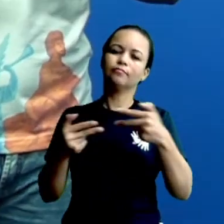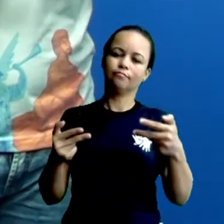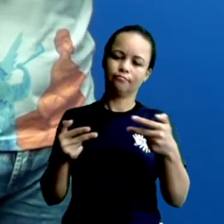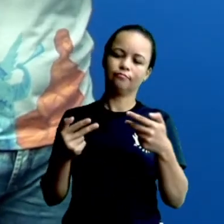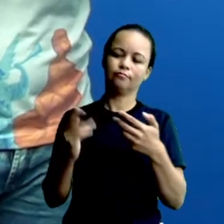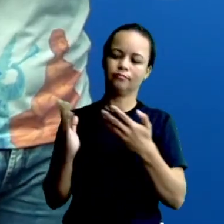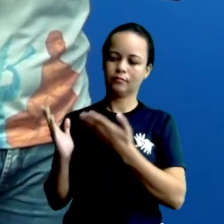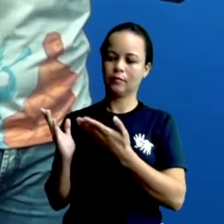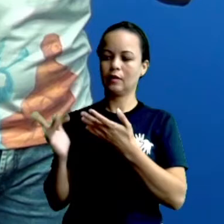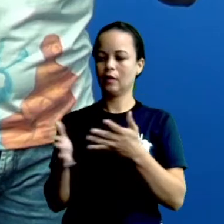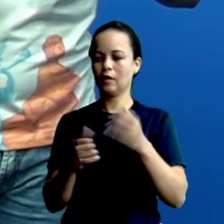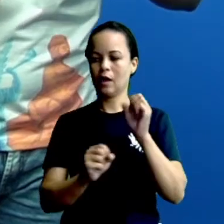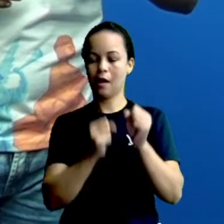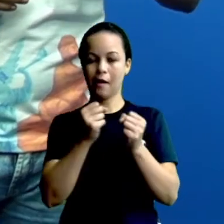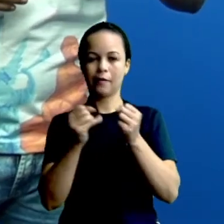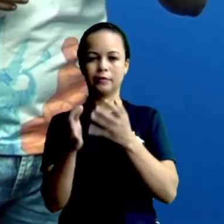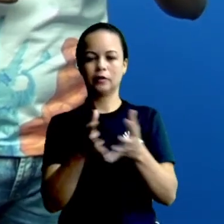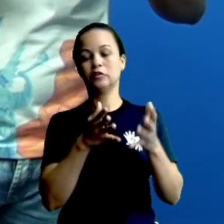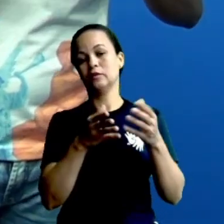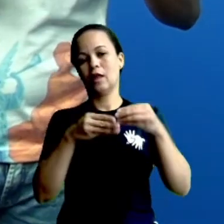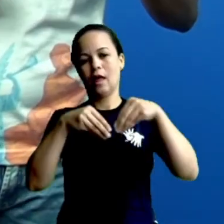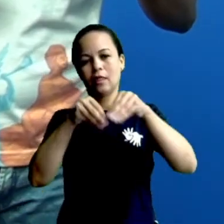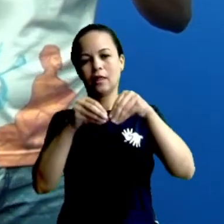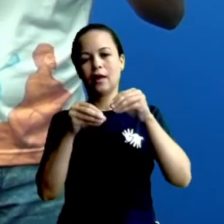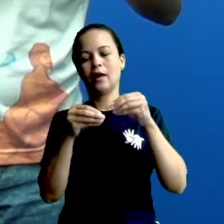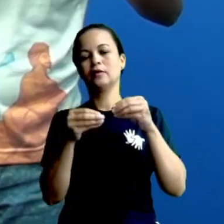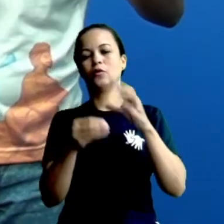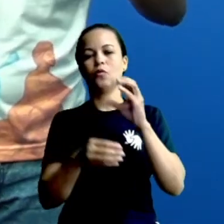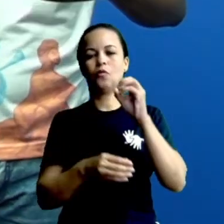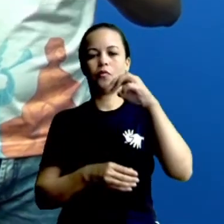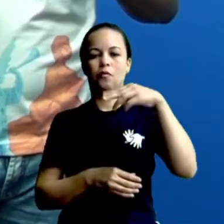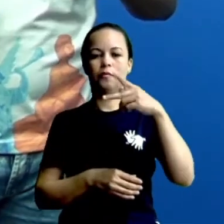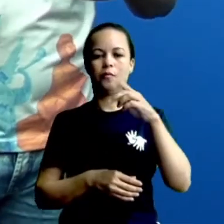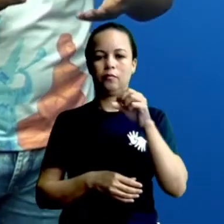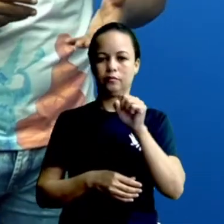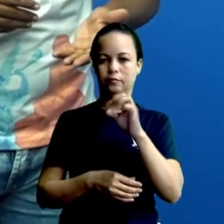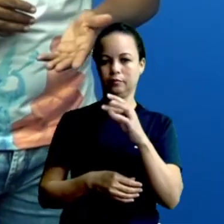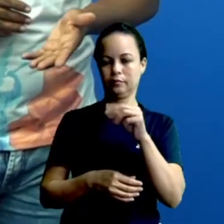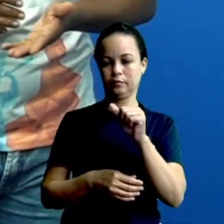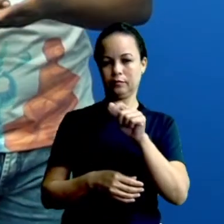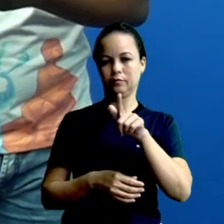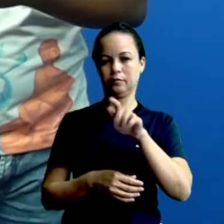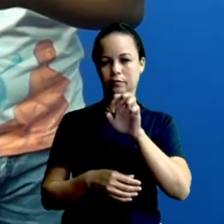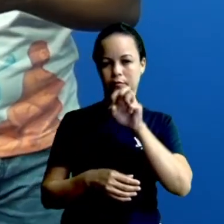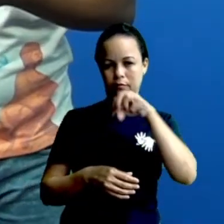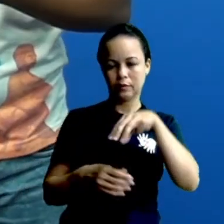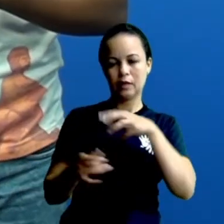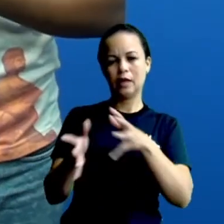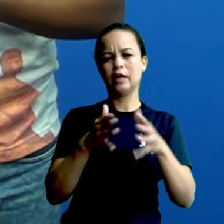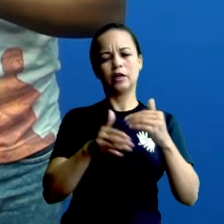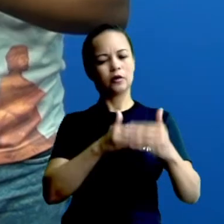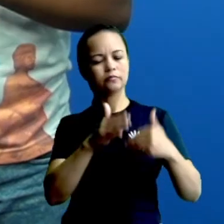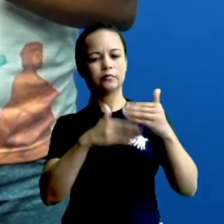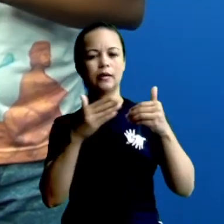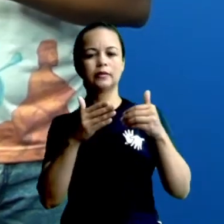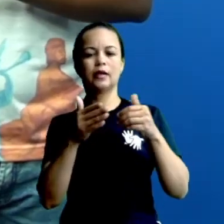indústrias realizam compostagem ou vermicompostagem com a criação de espécies de minhoca que comercializam o humus de